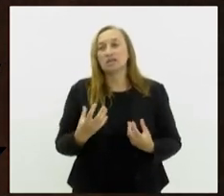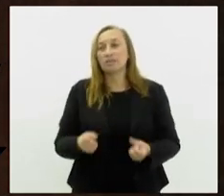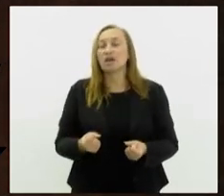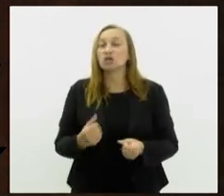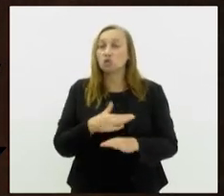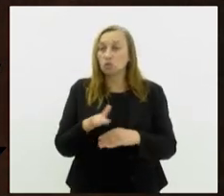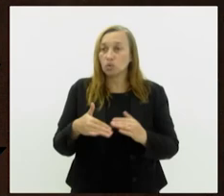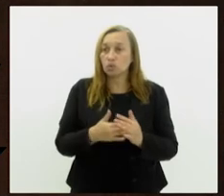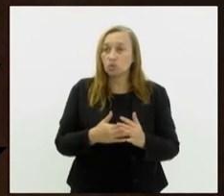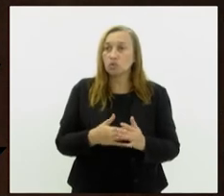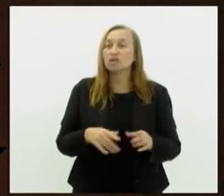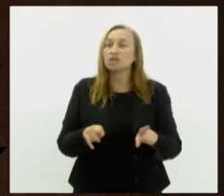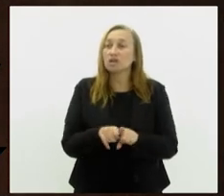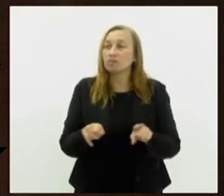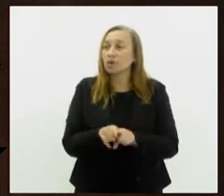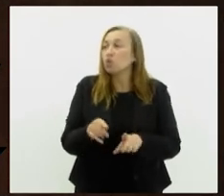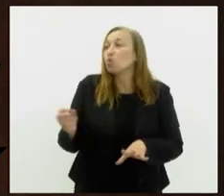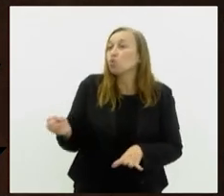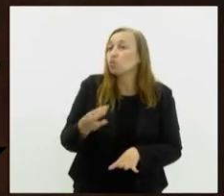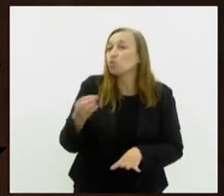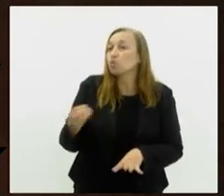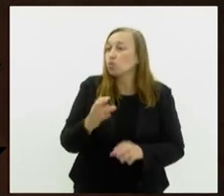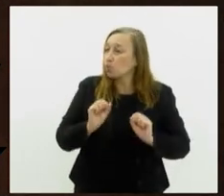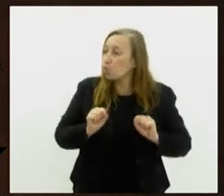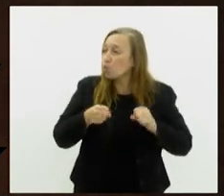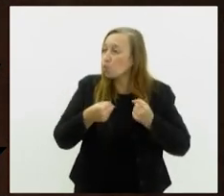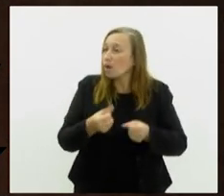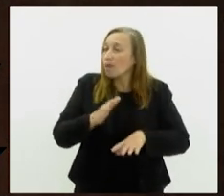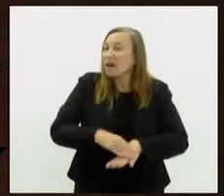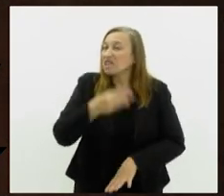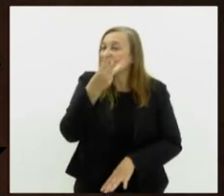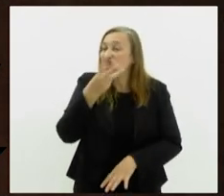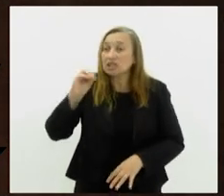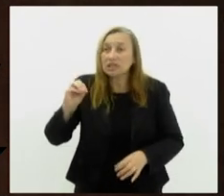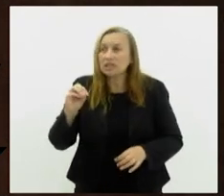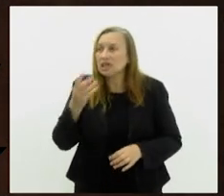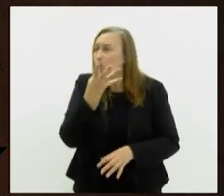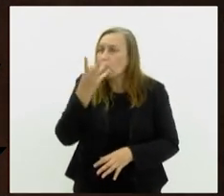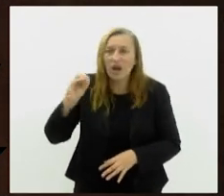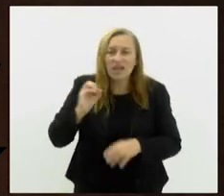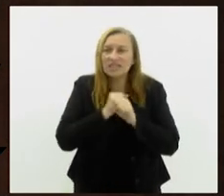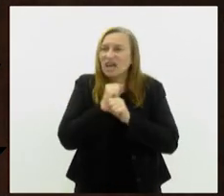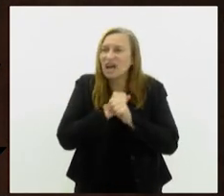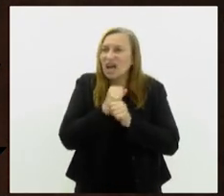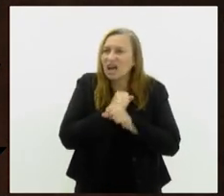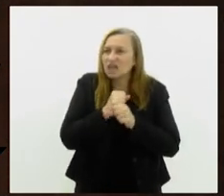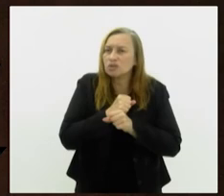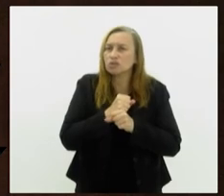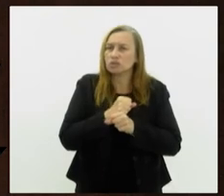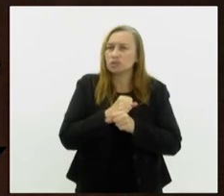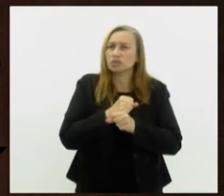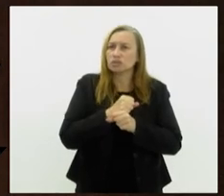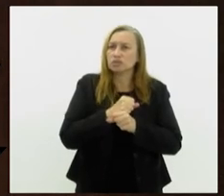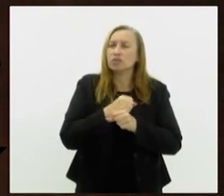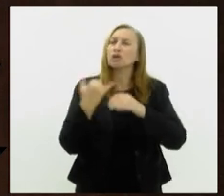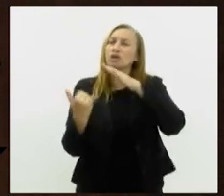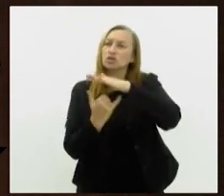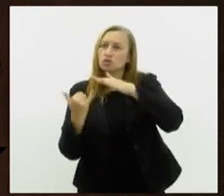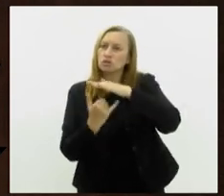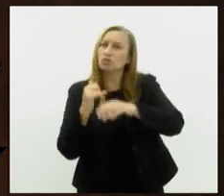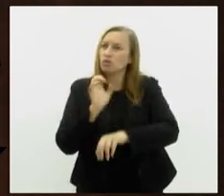sobretudo, os veteranos, que dedicaram mais de 30, às vezes 40 anos à instituição, ao